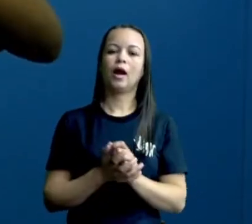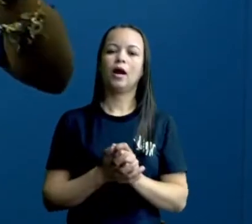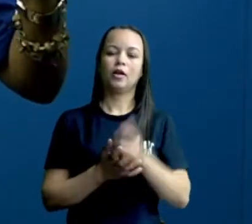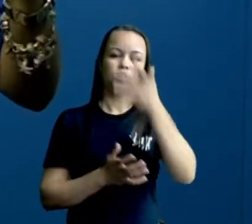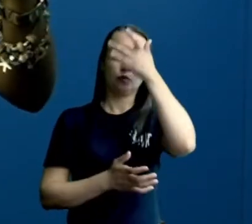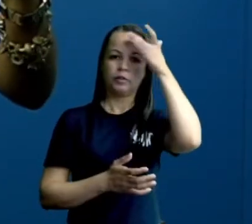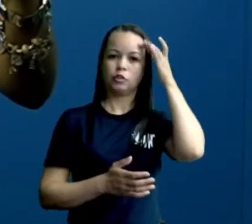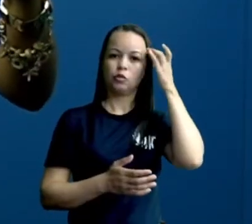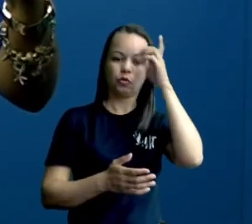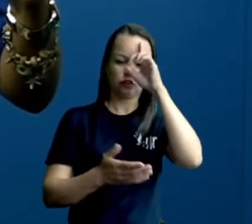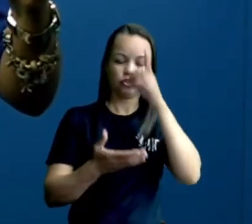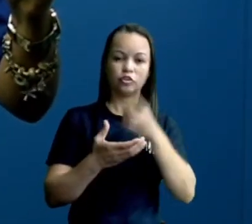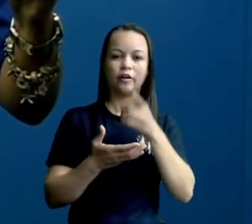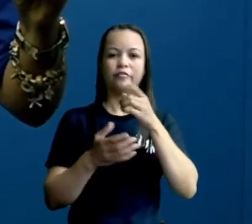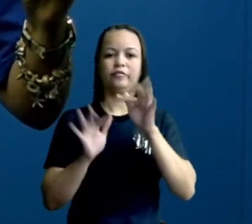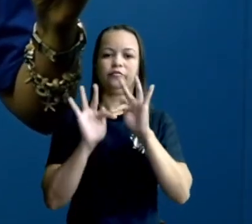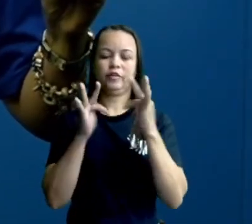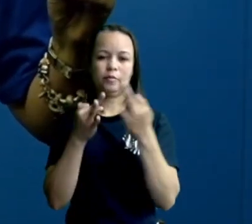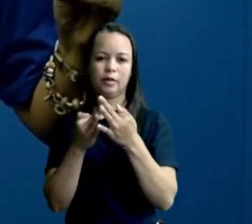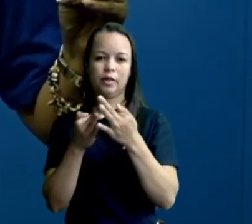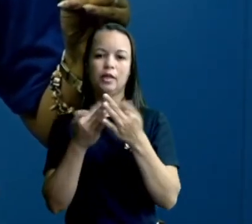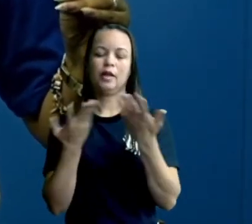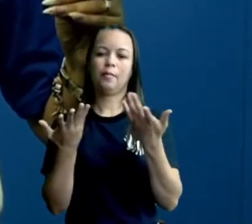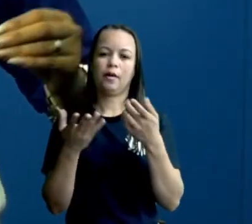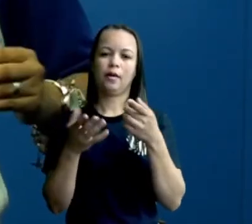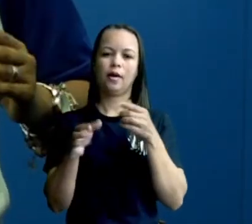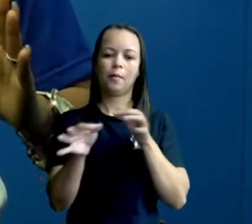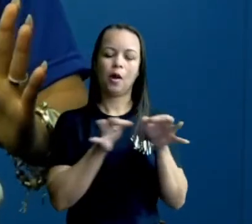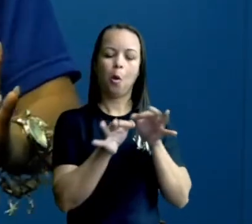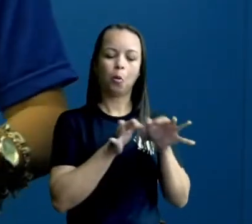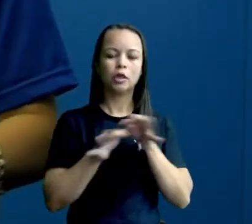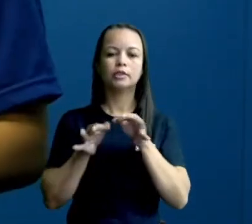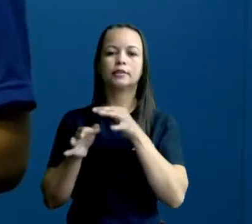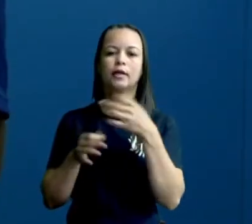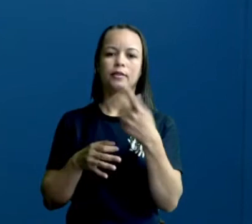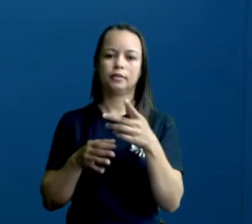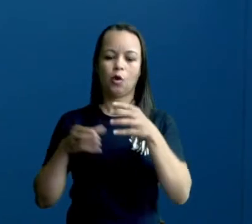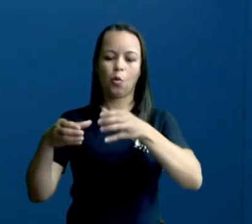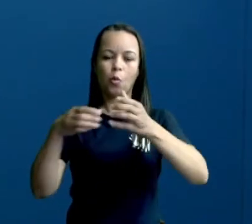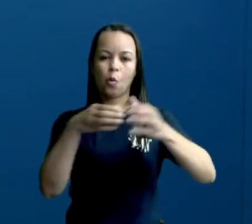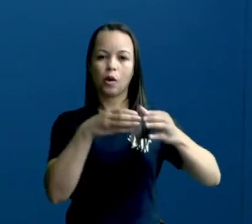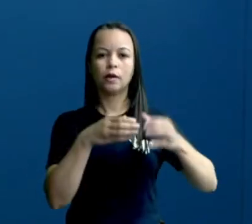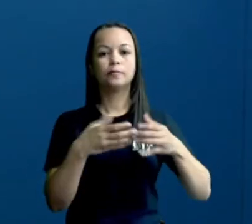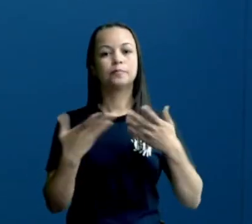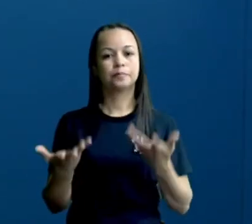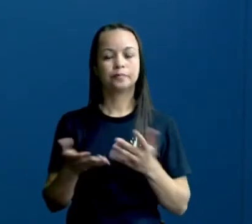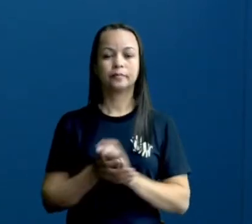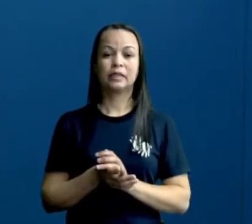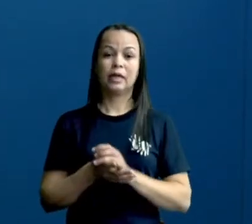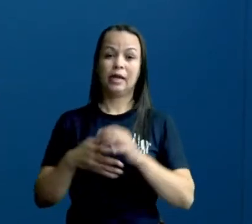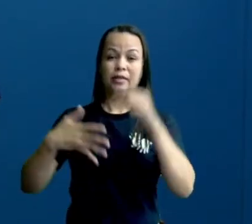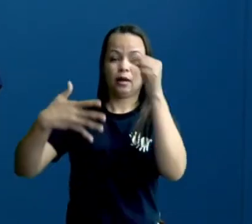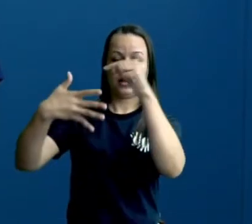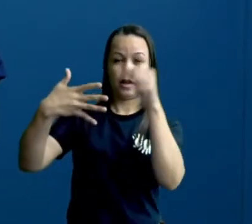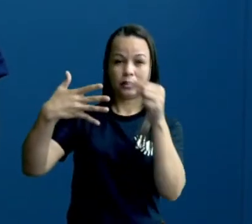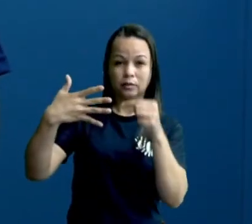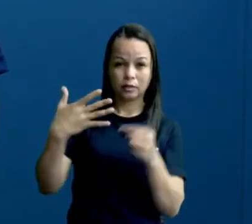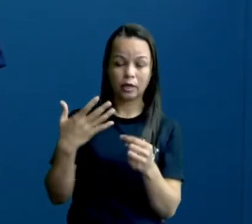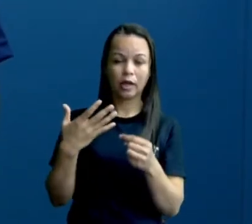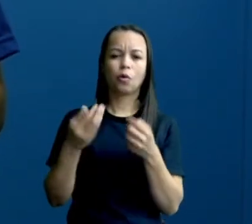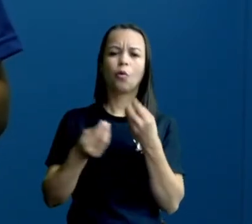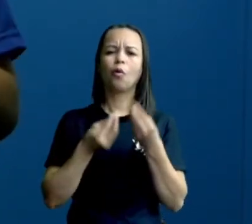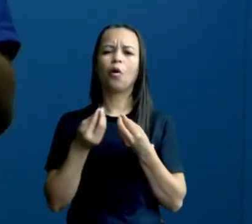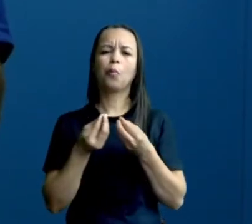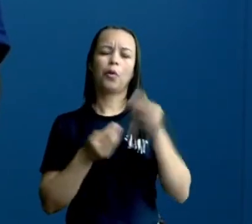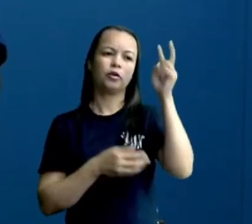para melhor administrar essa região aqui. Então, essas categorias é como a história